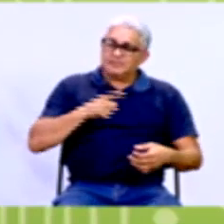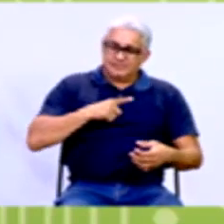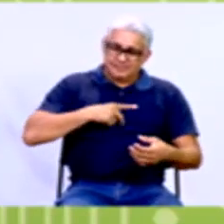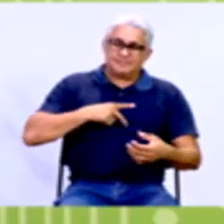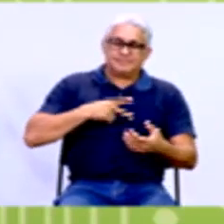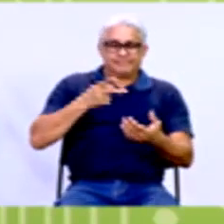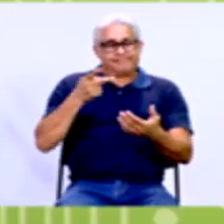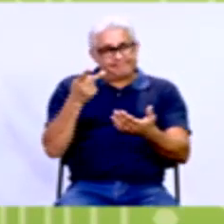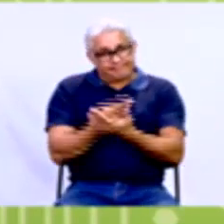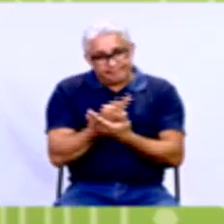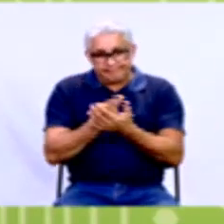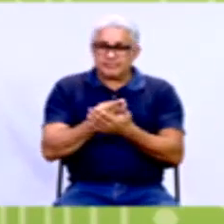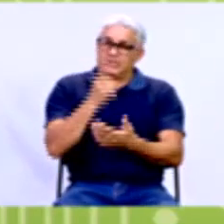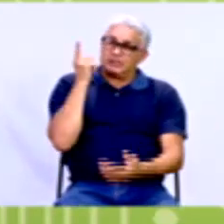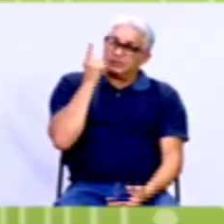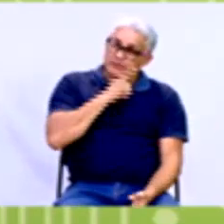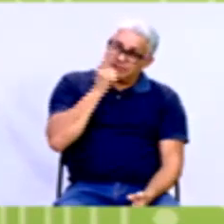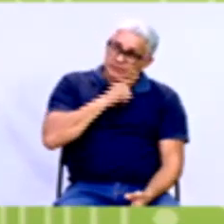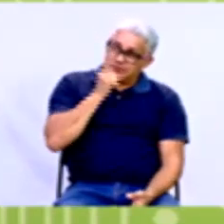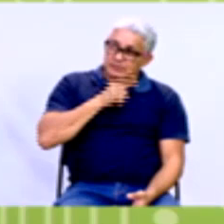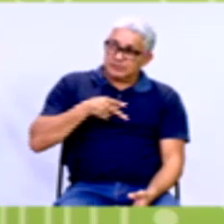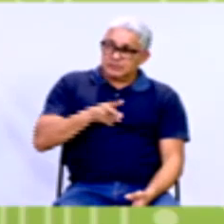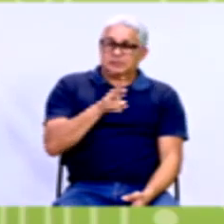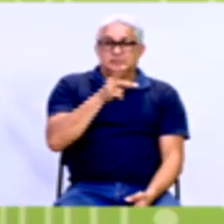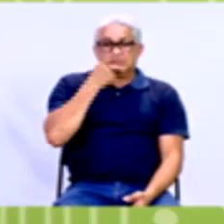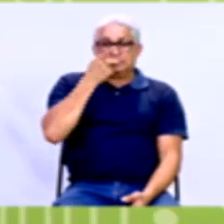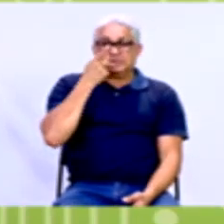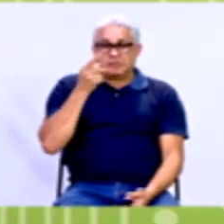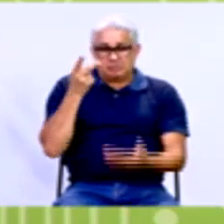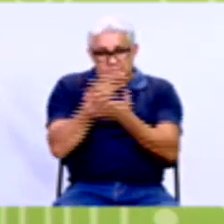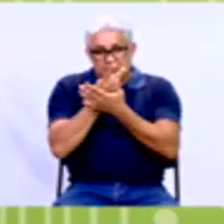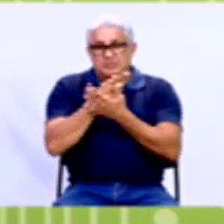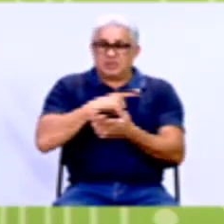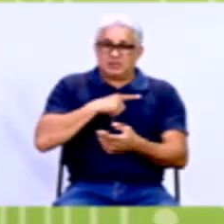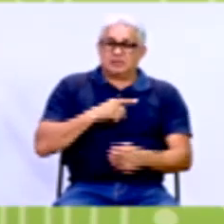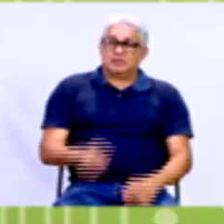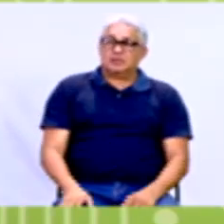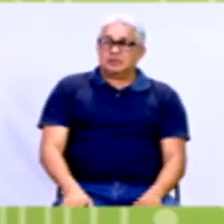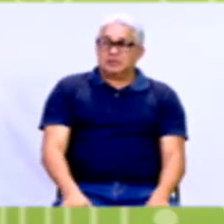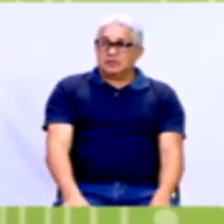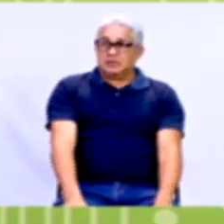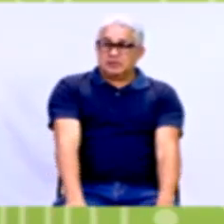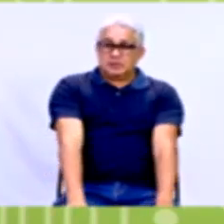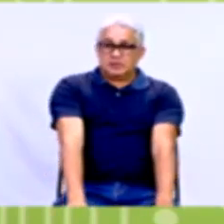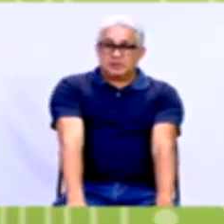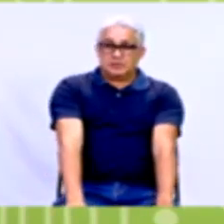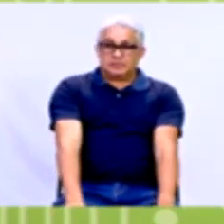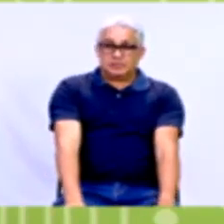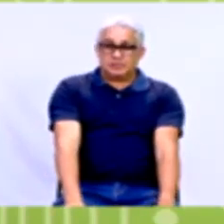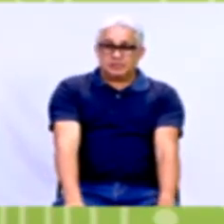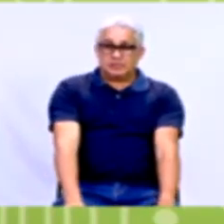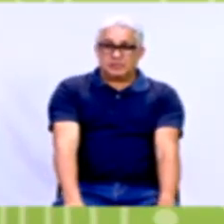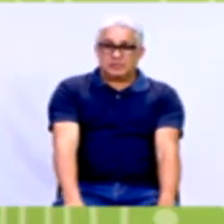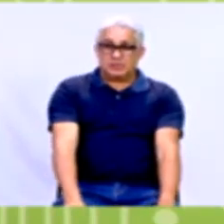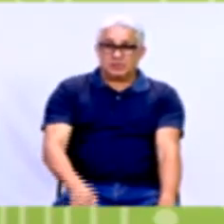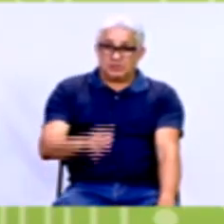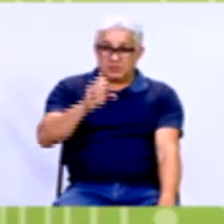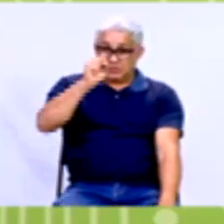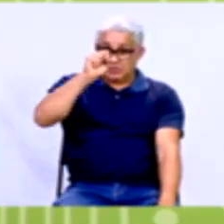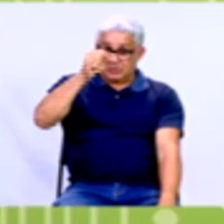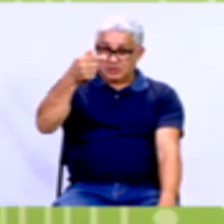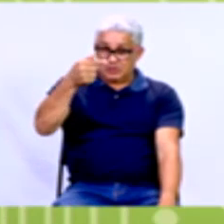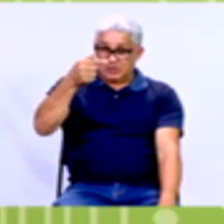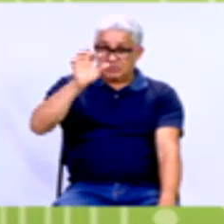uma margem, né? A gente sempre fala aí de uma margem de erro. E nesse caso, só que nesse caso é muito alto, 87%